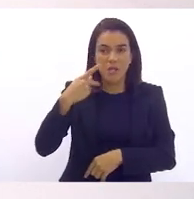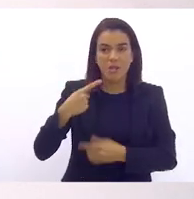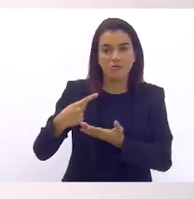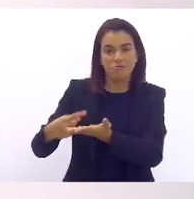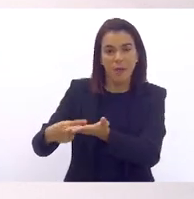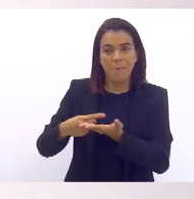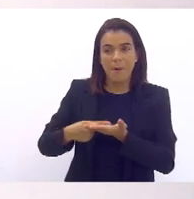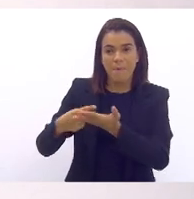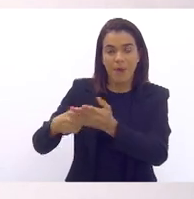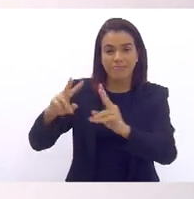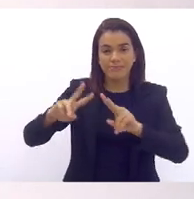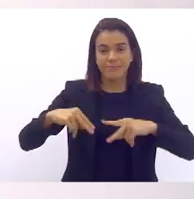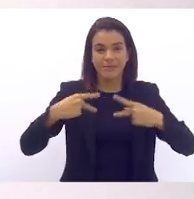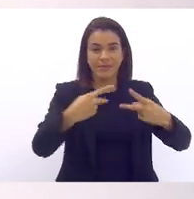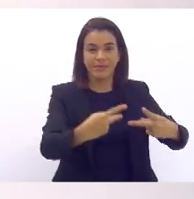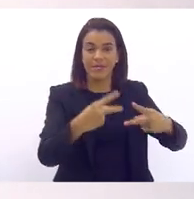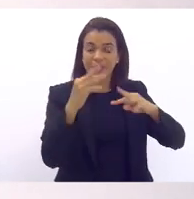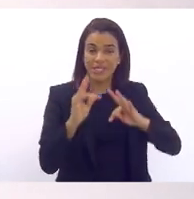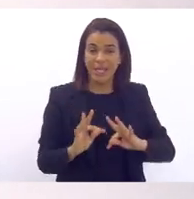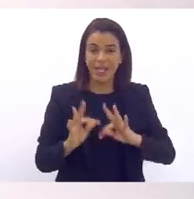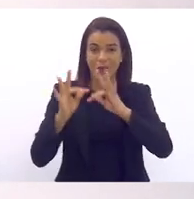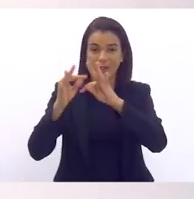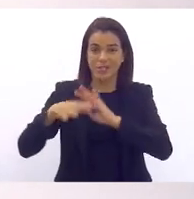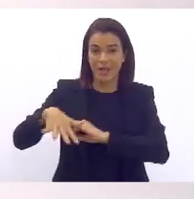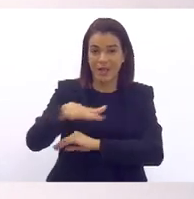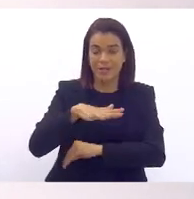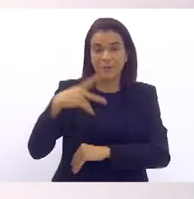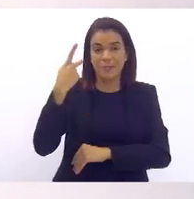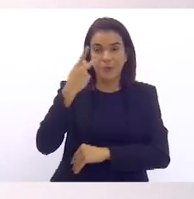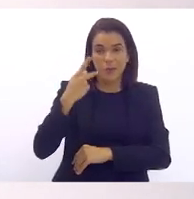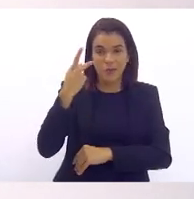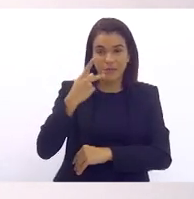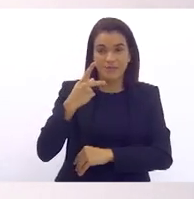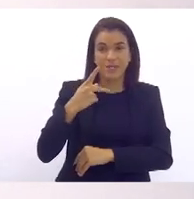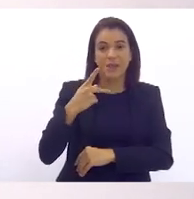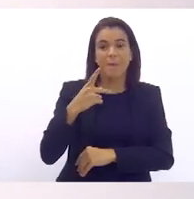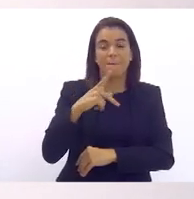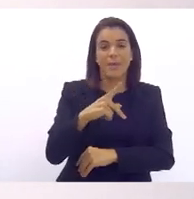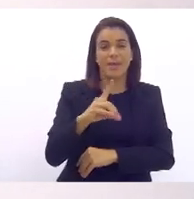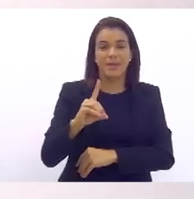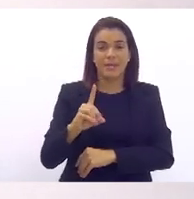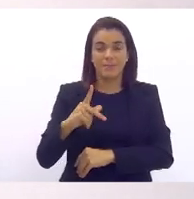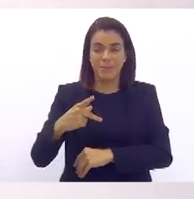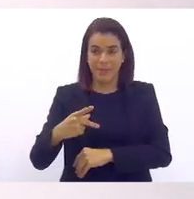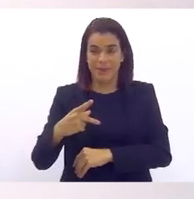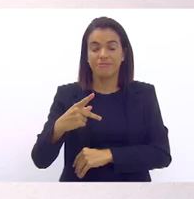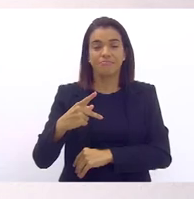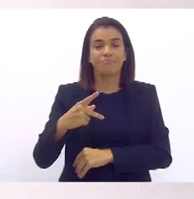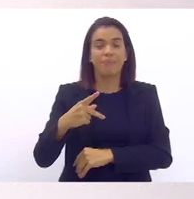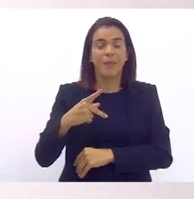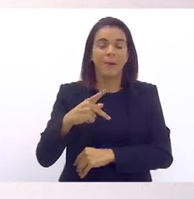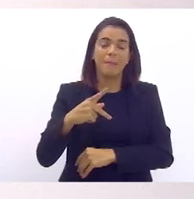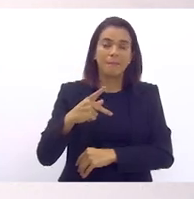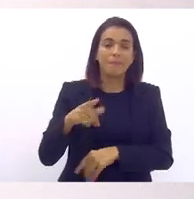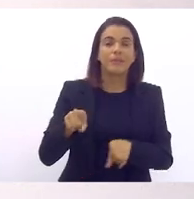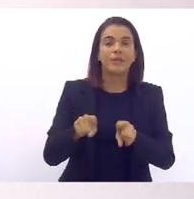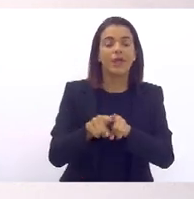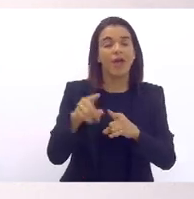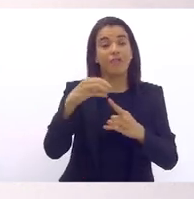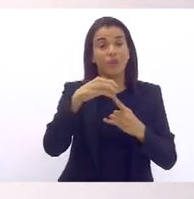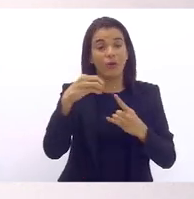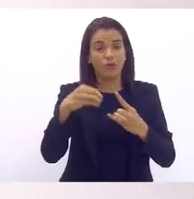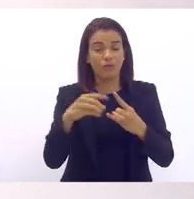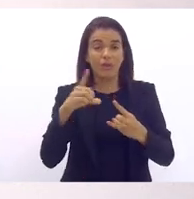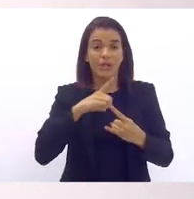transferência de tecnologia no âmbito da política da das pdps são parcerias do desenvolvimento produtivo em que a fio Cruz teve um